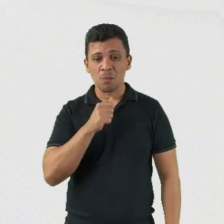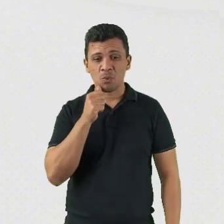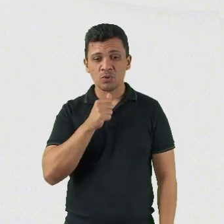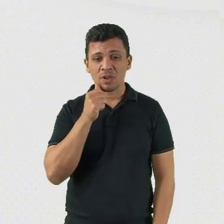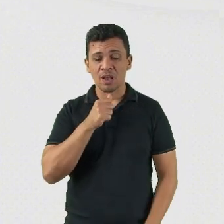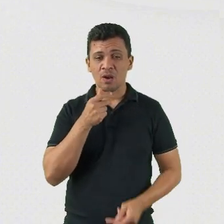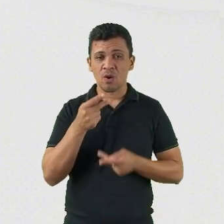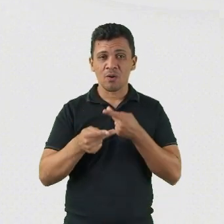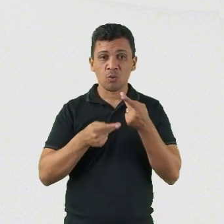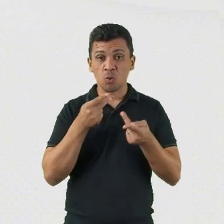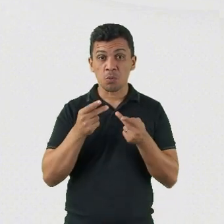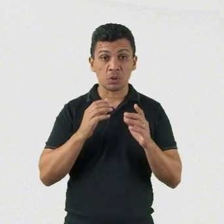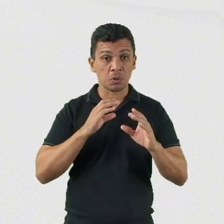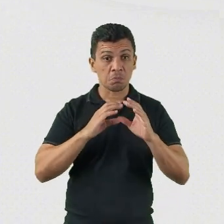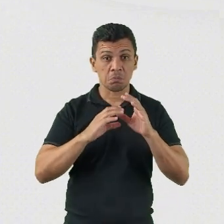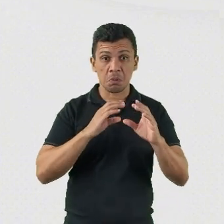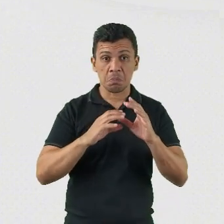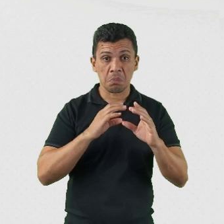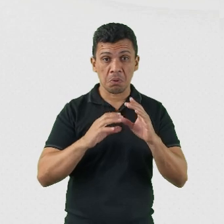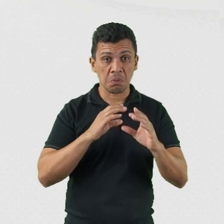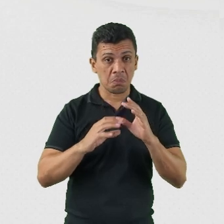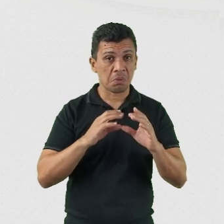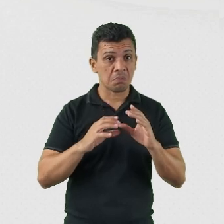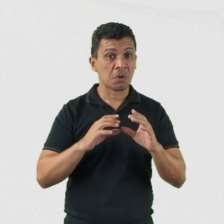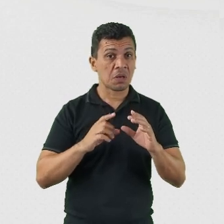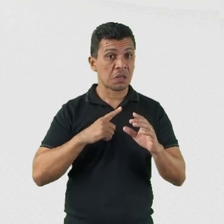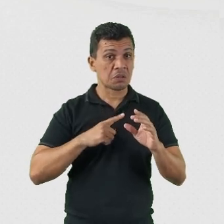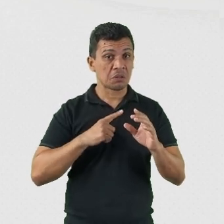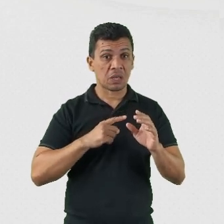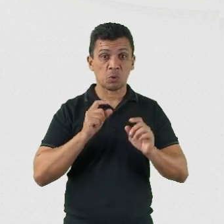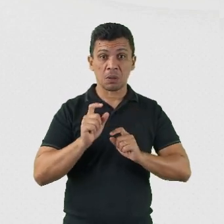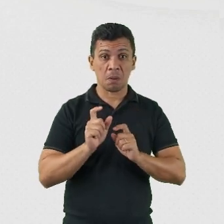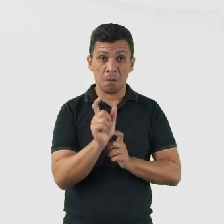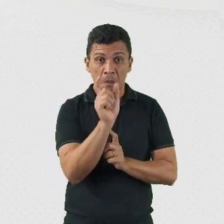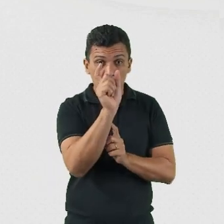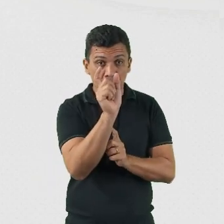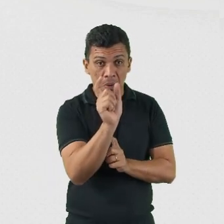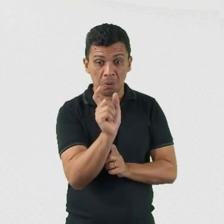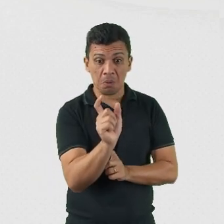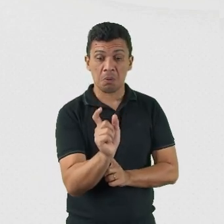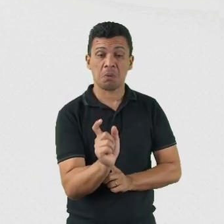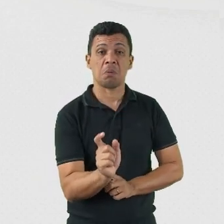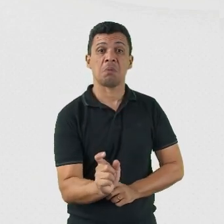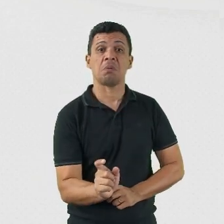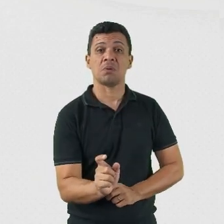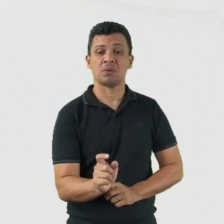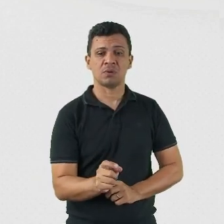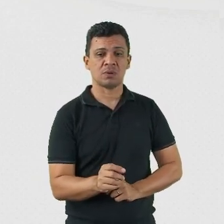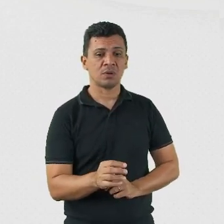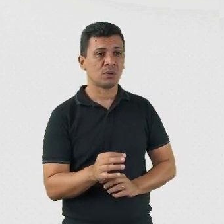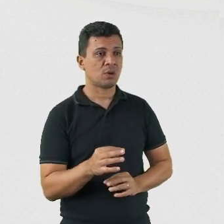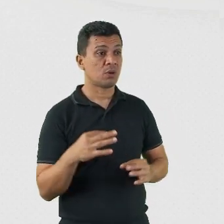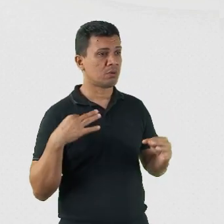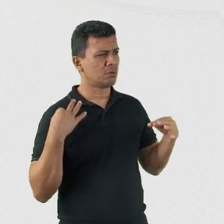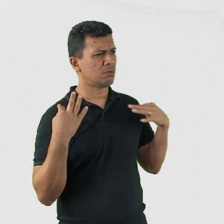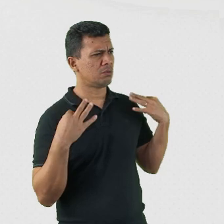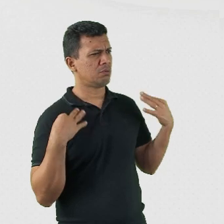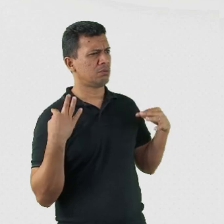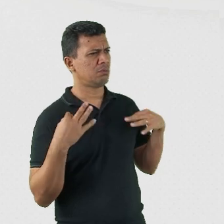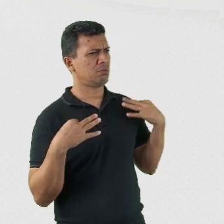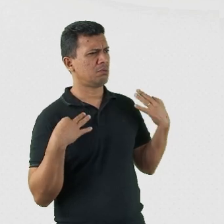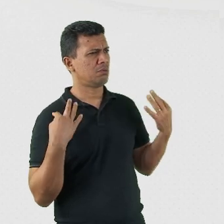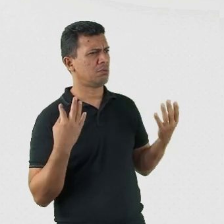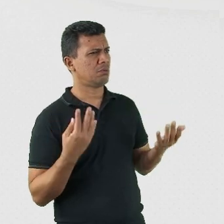uma comunicação muito prolixa, muito extensa, muita palavra, muita informação. O turista fica, coitado,